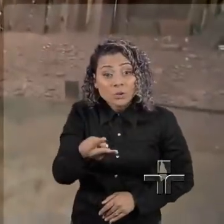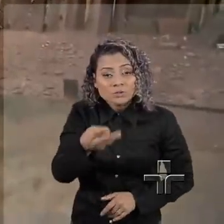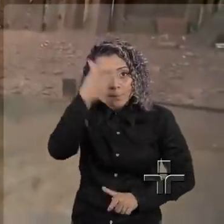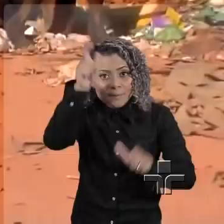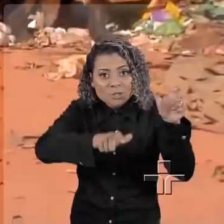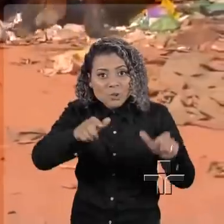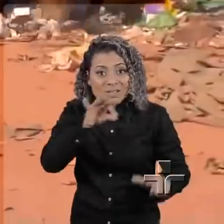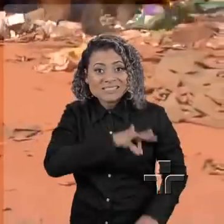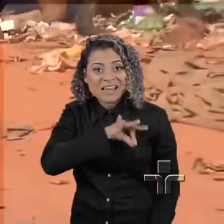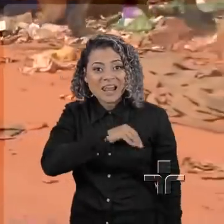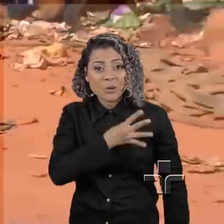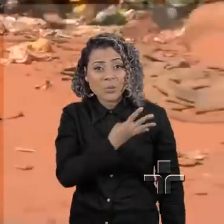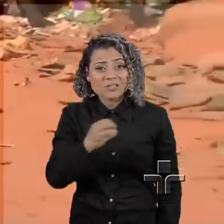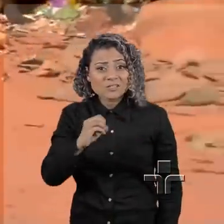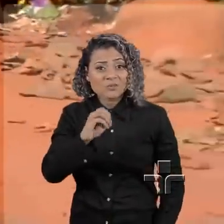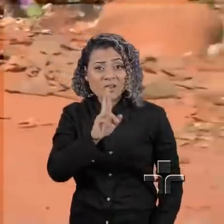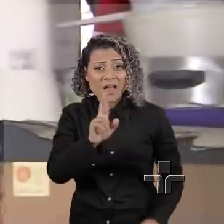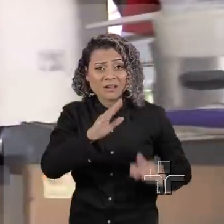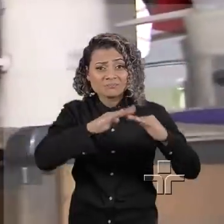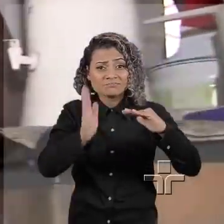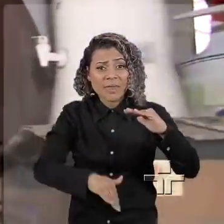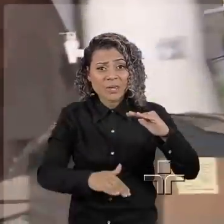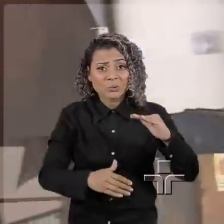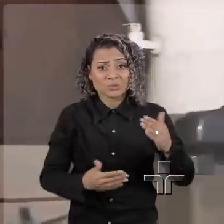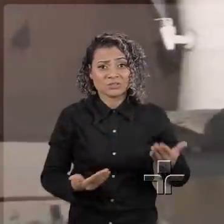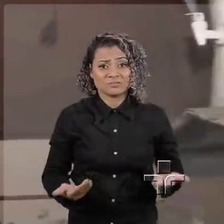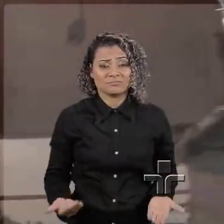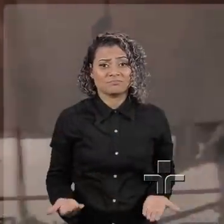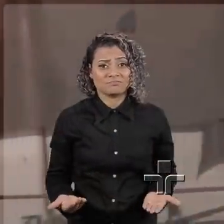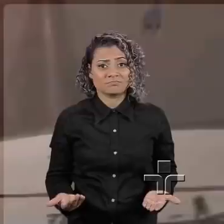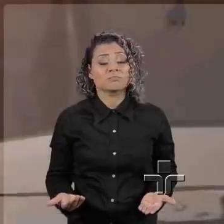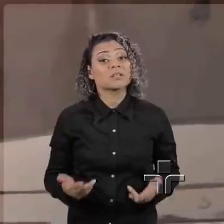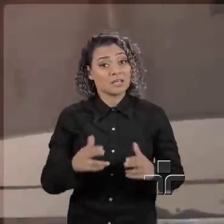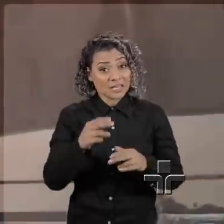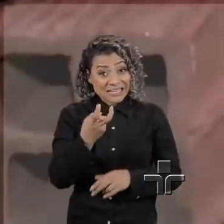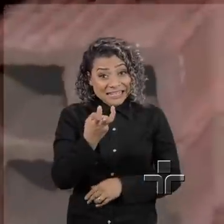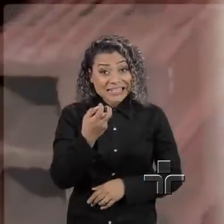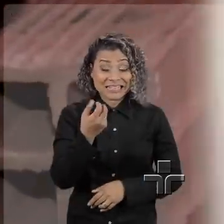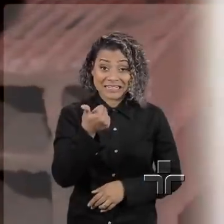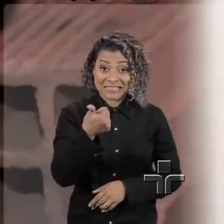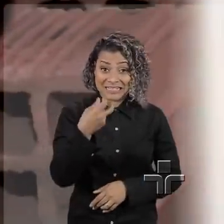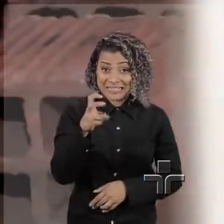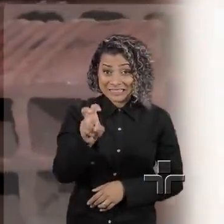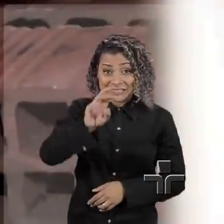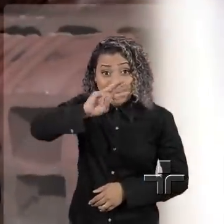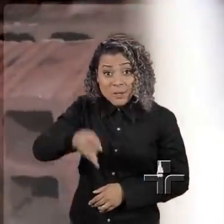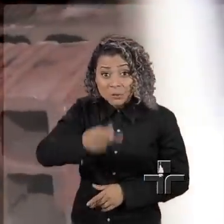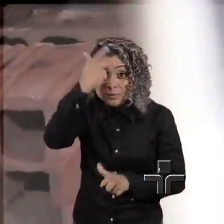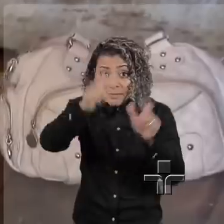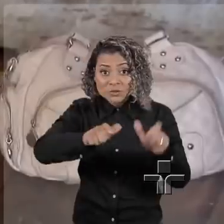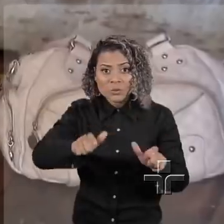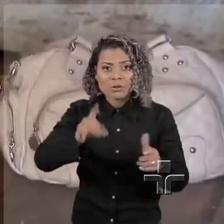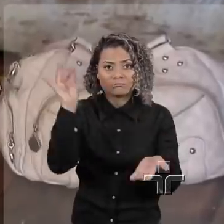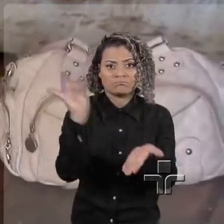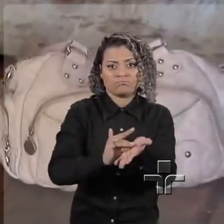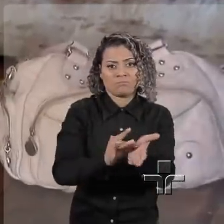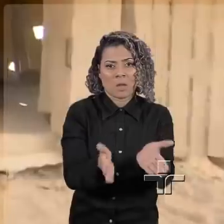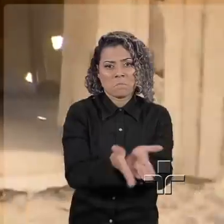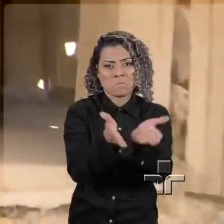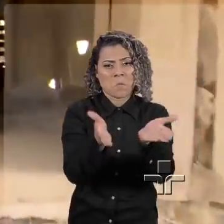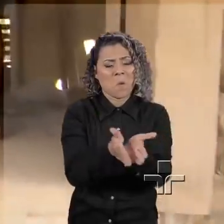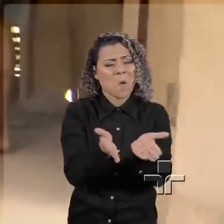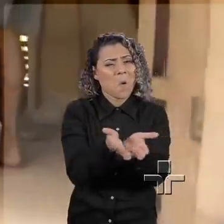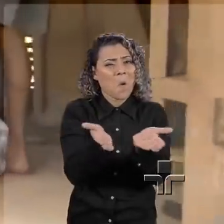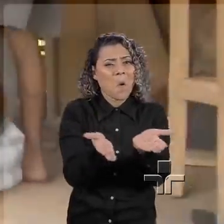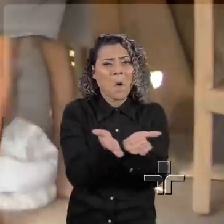com menos de R$ 406 por mês e 15 milhões de pessoas se encontram em situação de